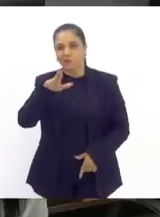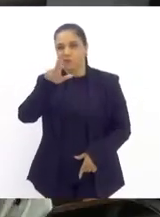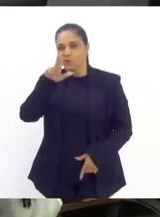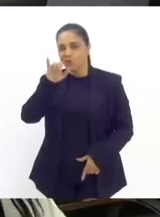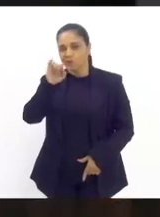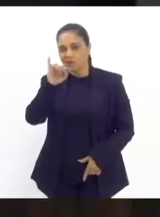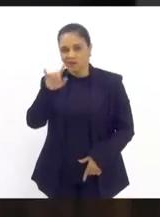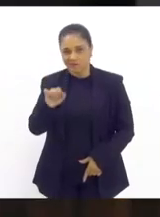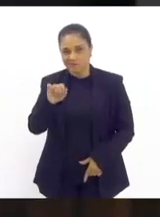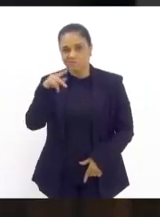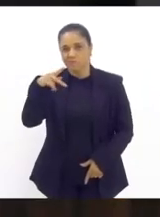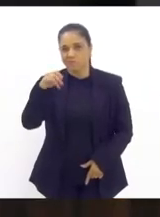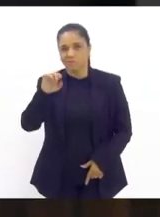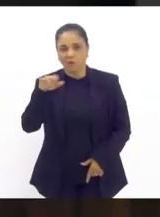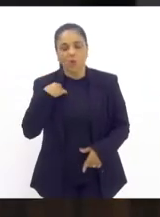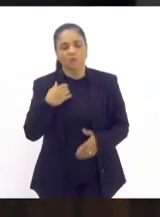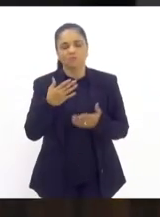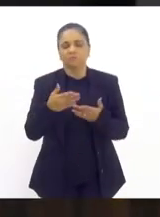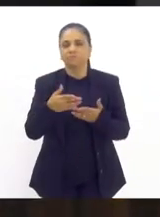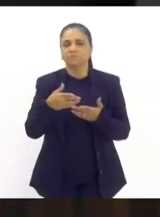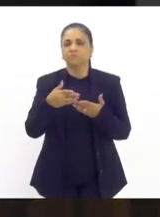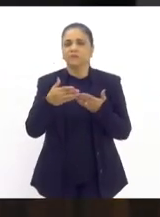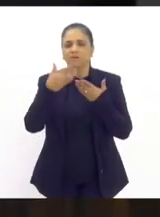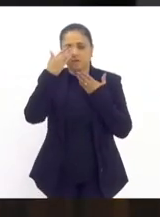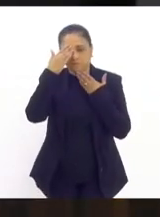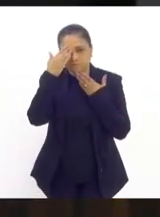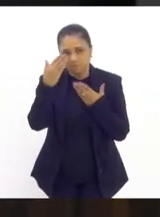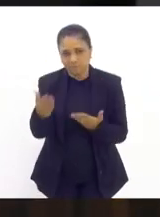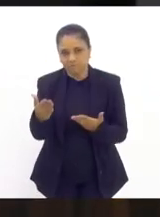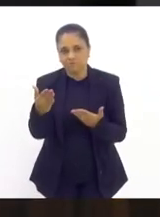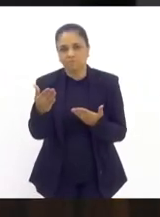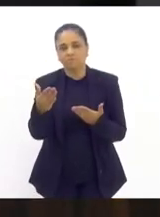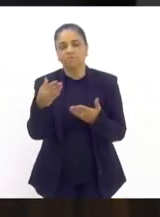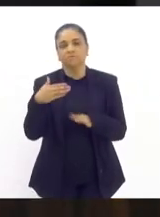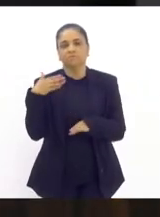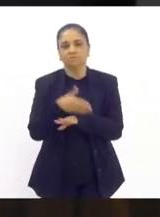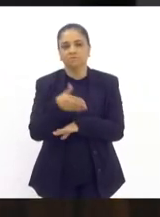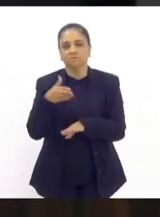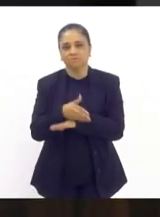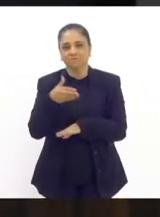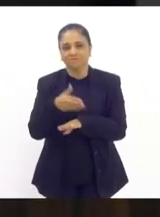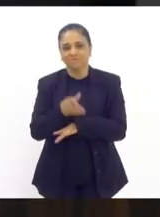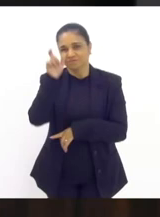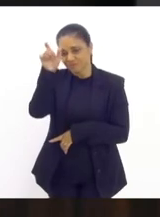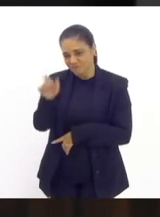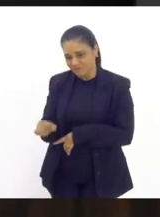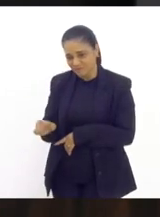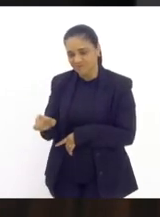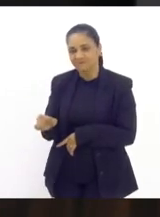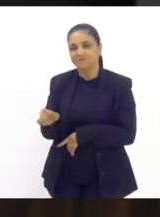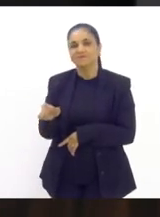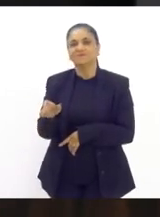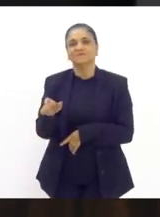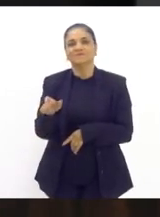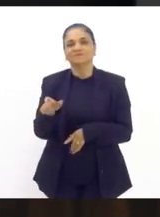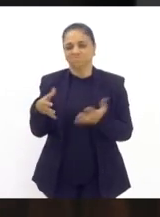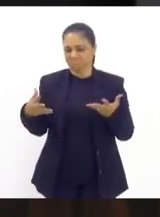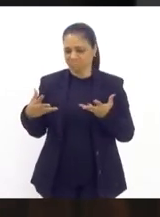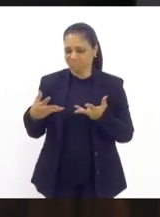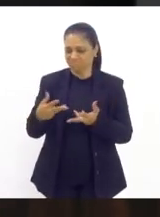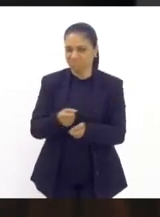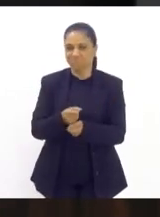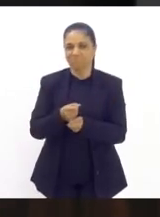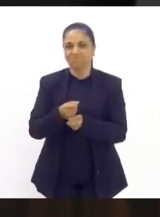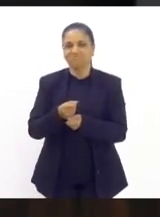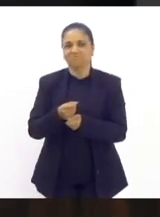Luiz e de antemão agradecer hoje é a participação de vossa excelência participação brilhosa na